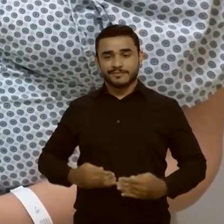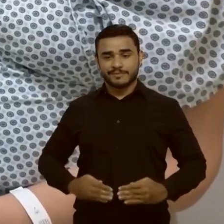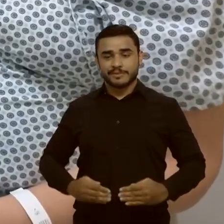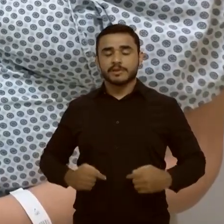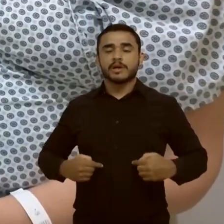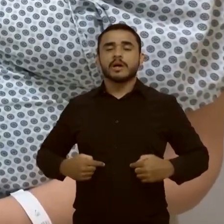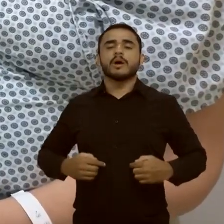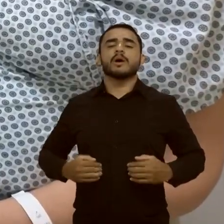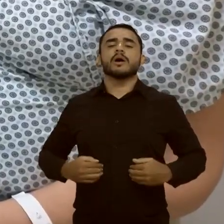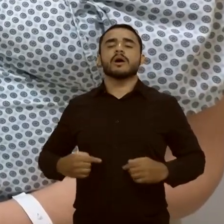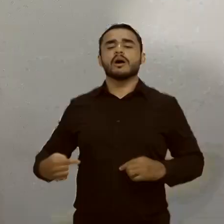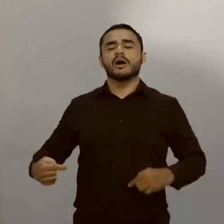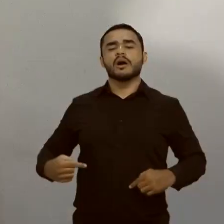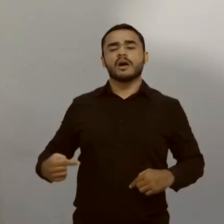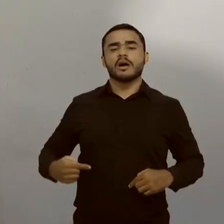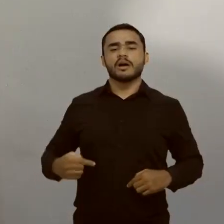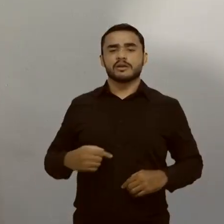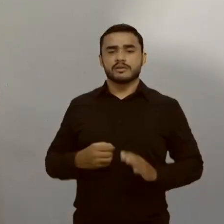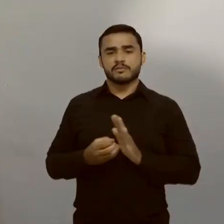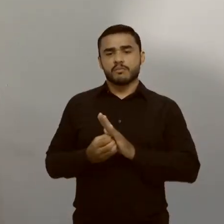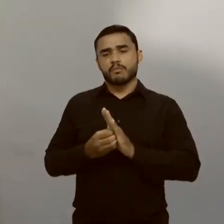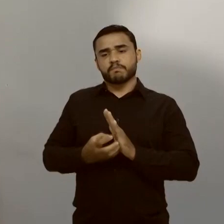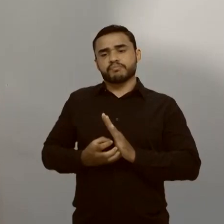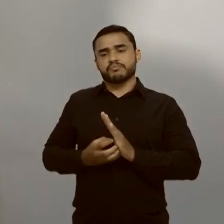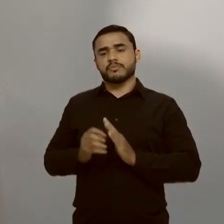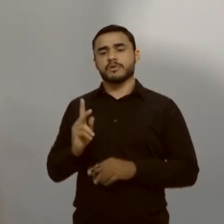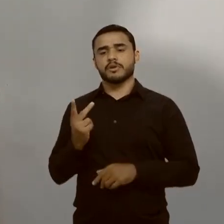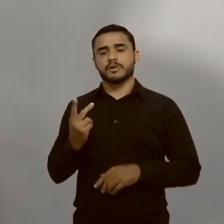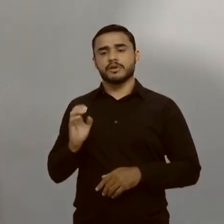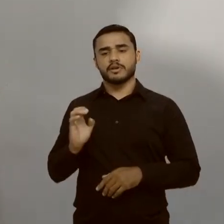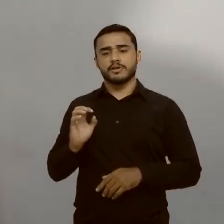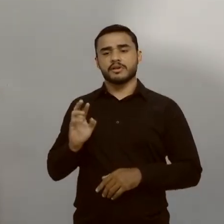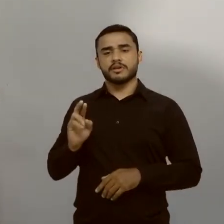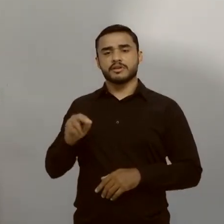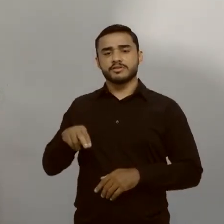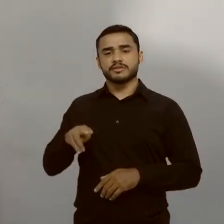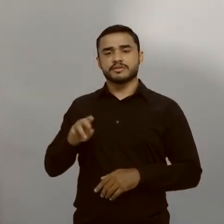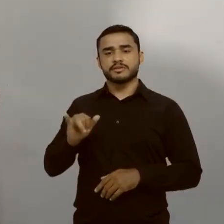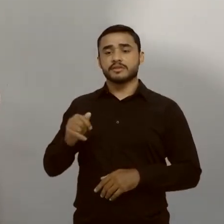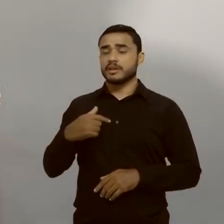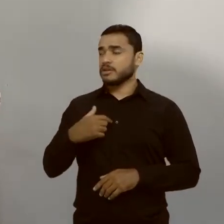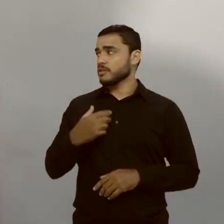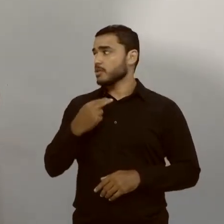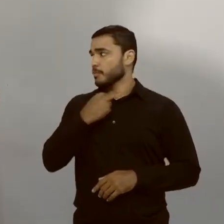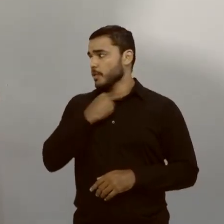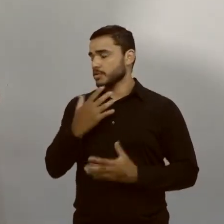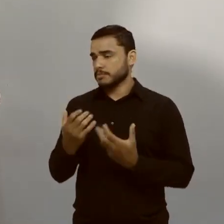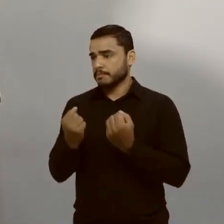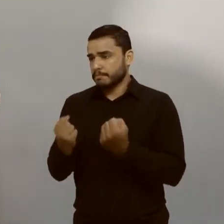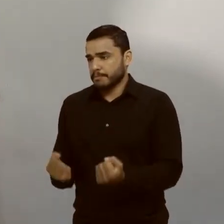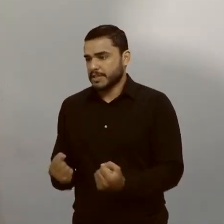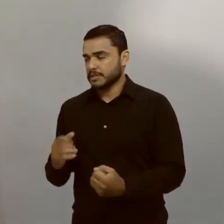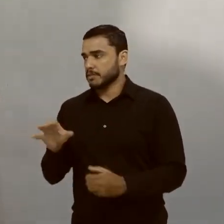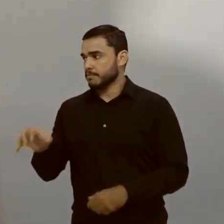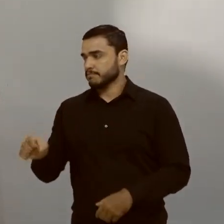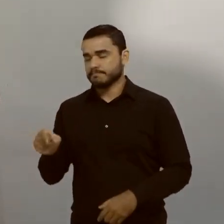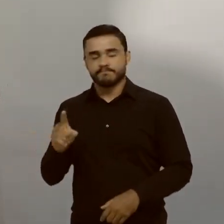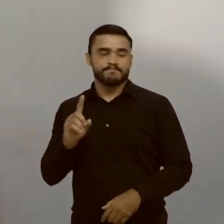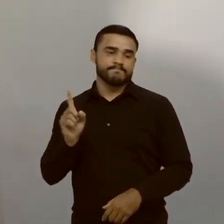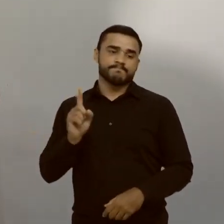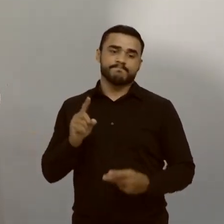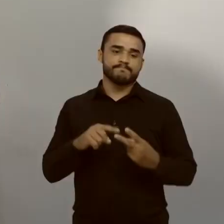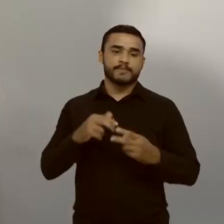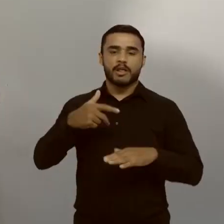comuns em quem espera um bebê. Eu evito andar muito, eu evito pegar peso, né? A atividade física eu tive que parar de fazer,